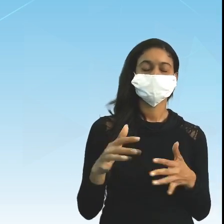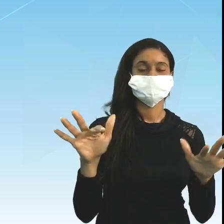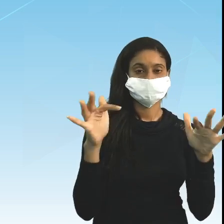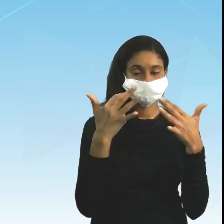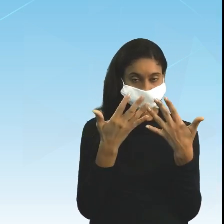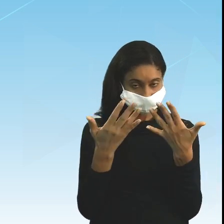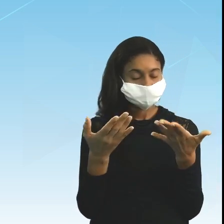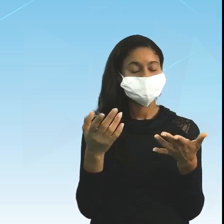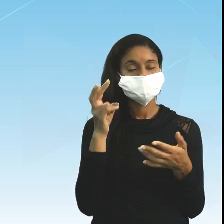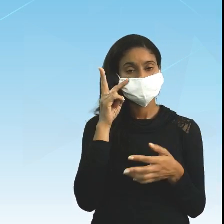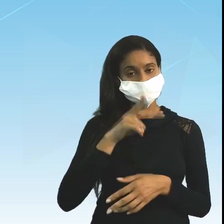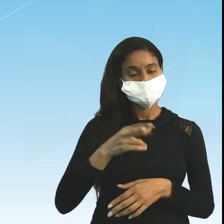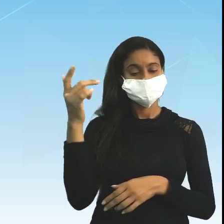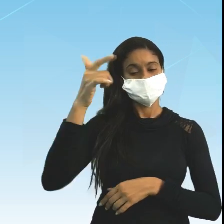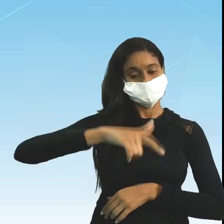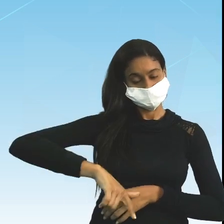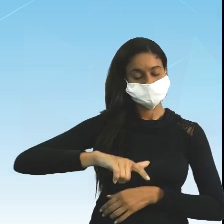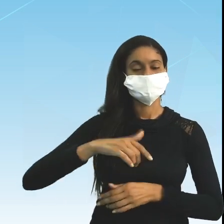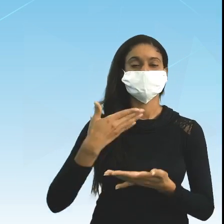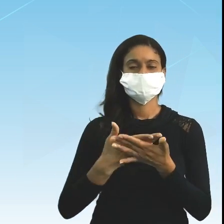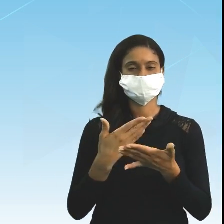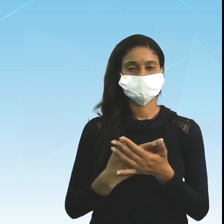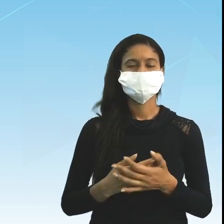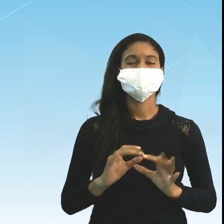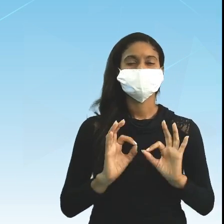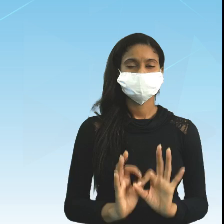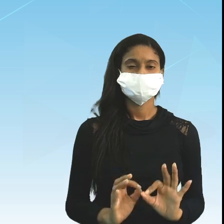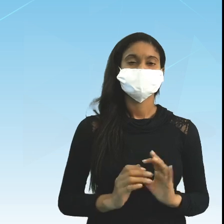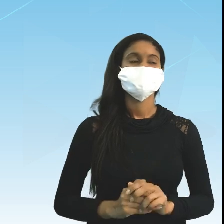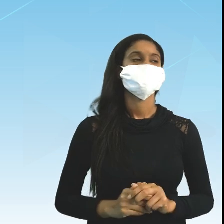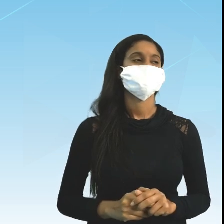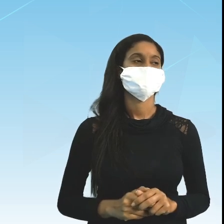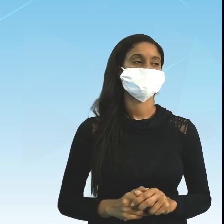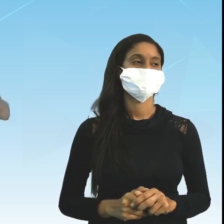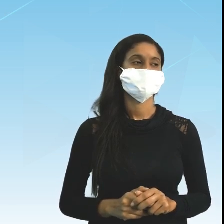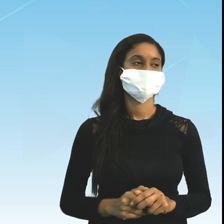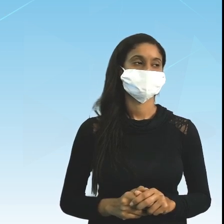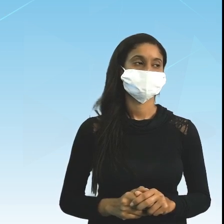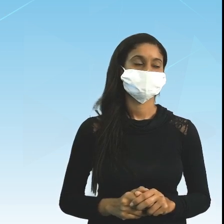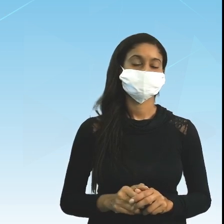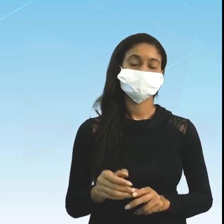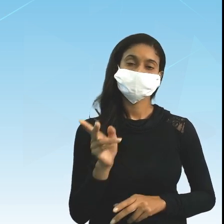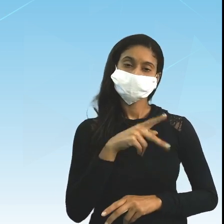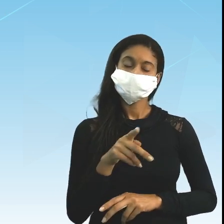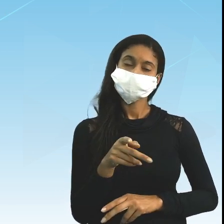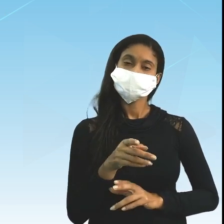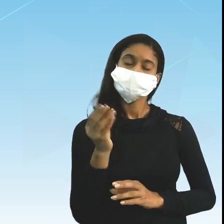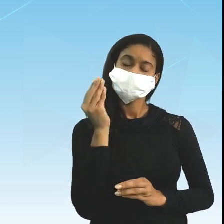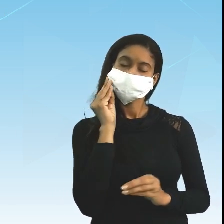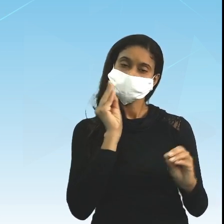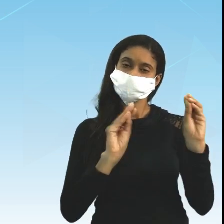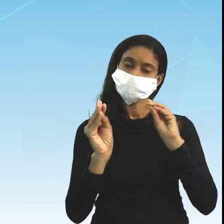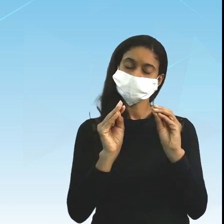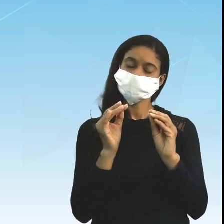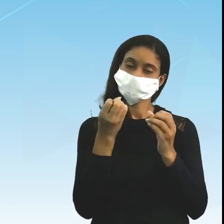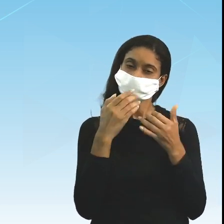ligue, veja, reveja, tente estudar, tá bom, meus cotoquinhos? A professora tá dando 1000 beijos,